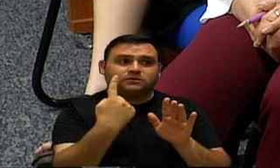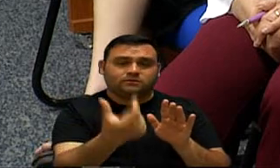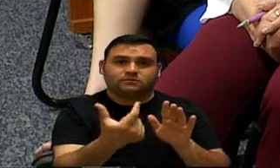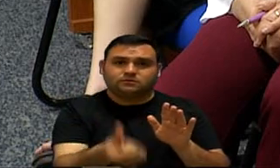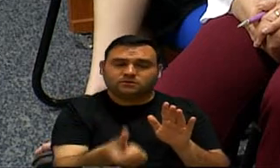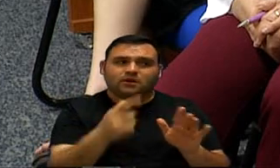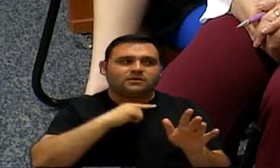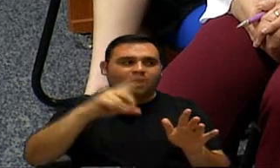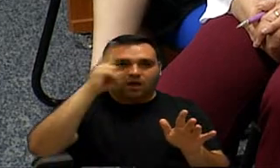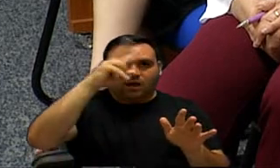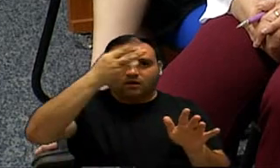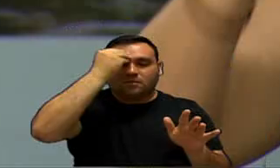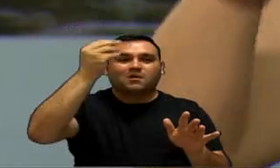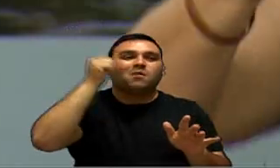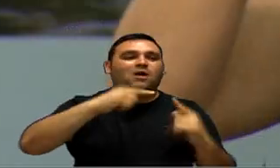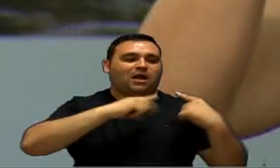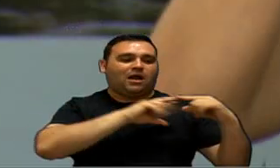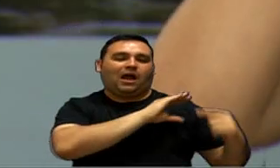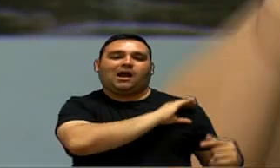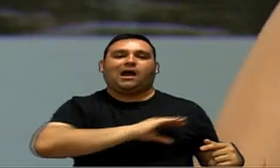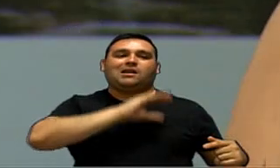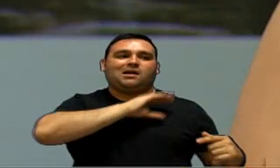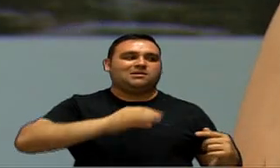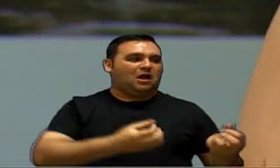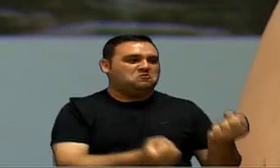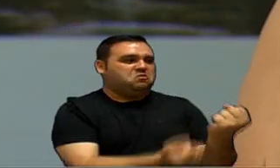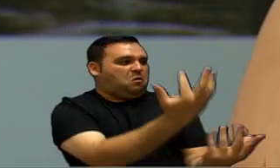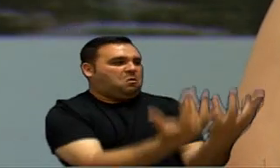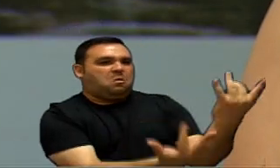lembra, né, as canadenses que foram queimadas.